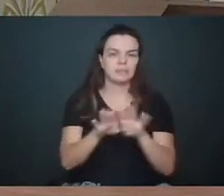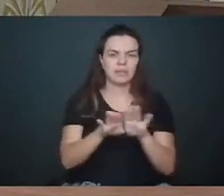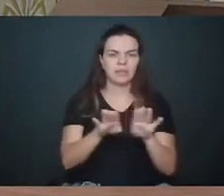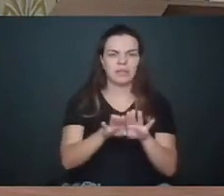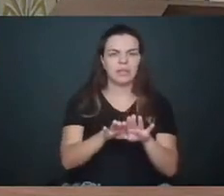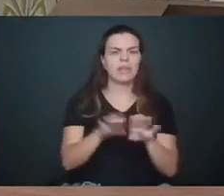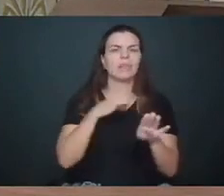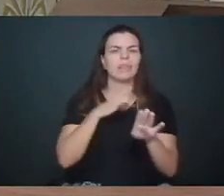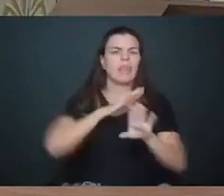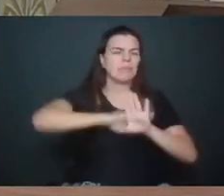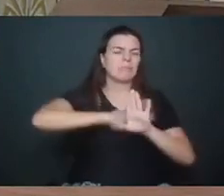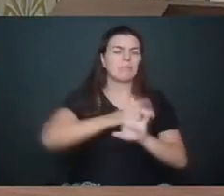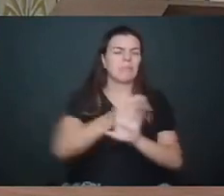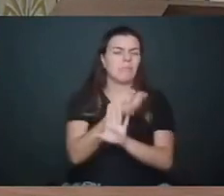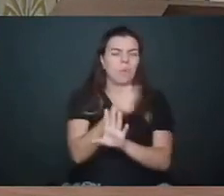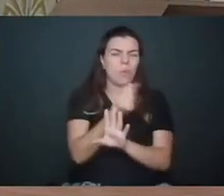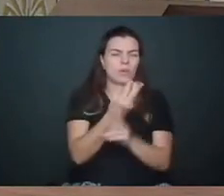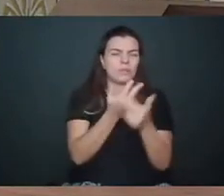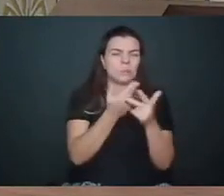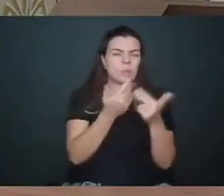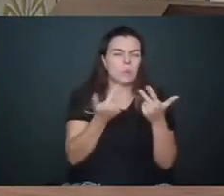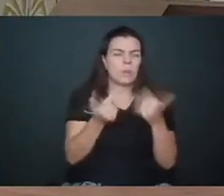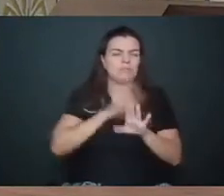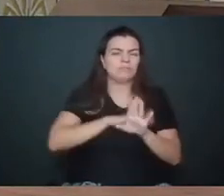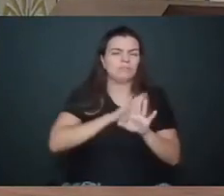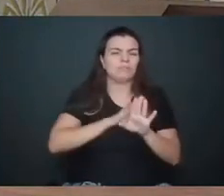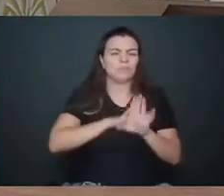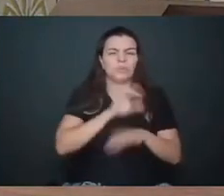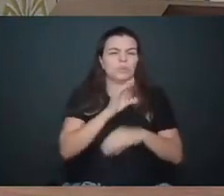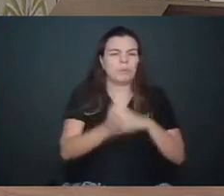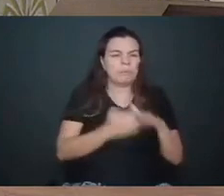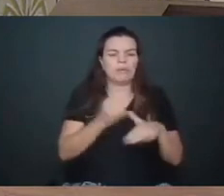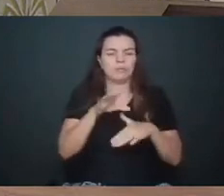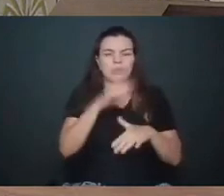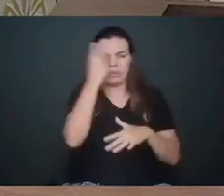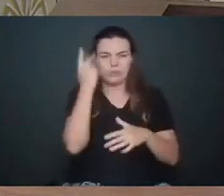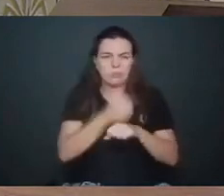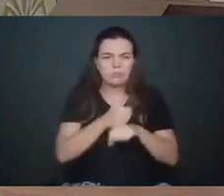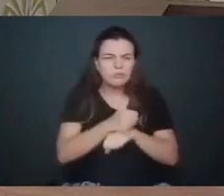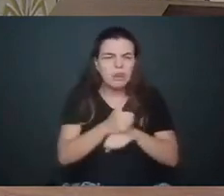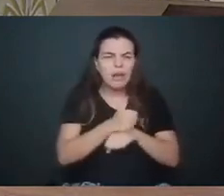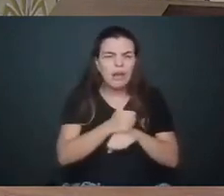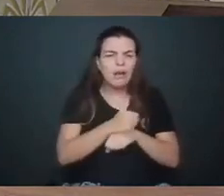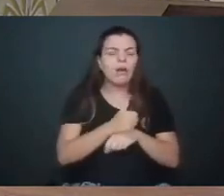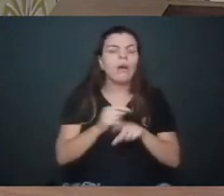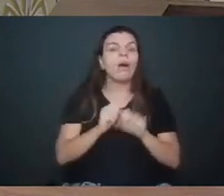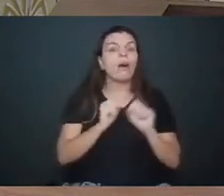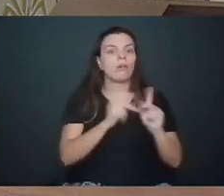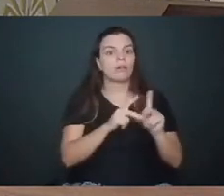louco. Isso só Klabin, só essas empresas que podem. Muito bem, mas e o pequeno produtor? Nada. Então,